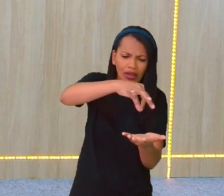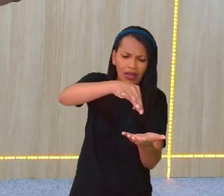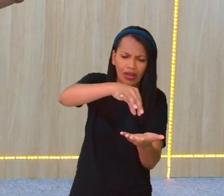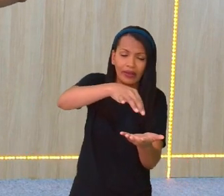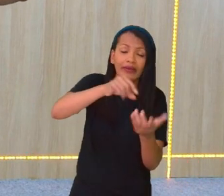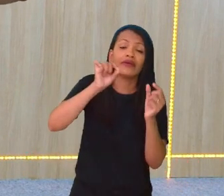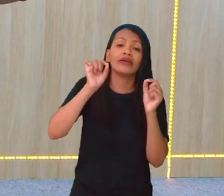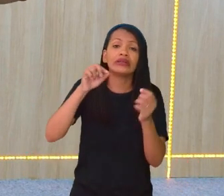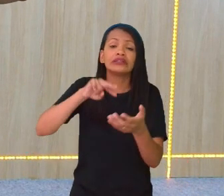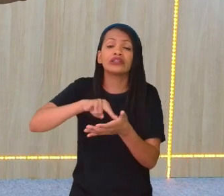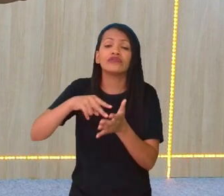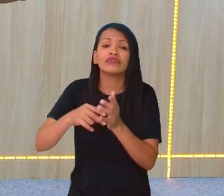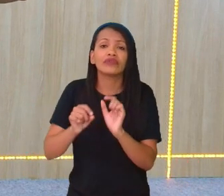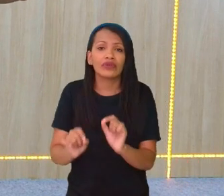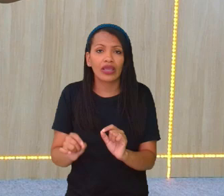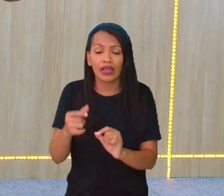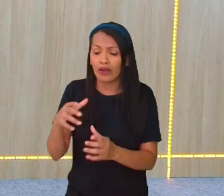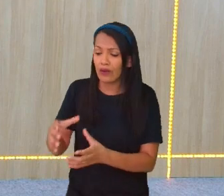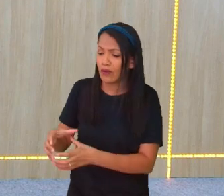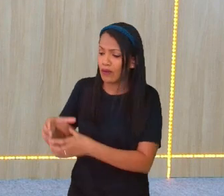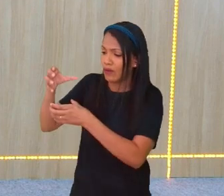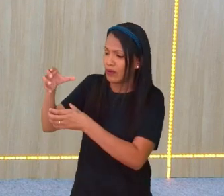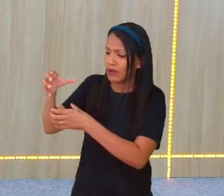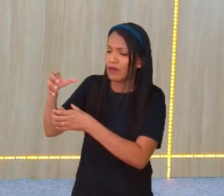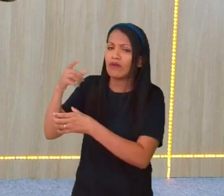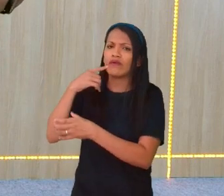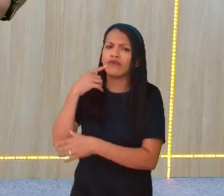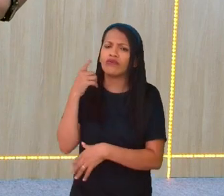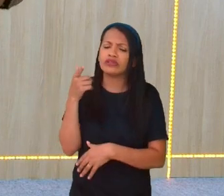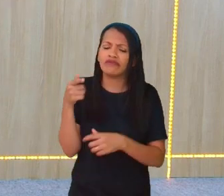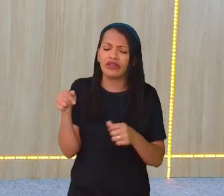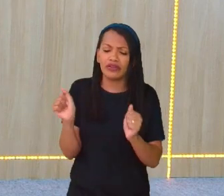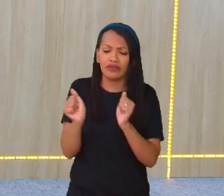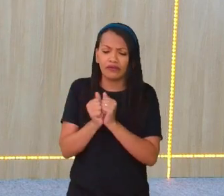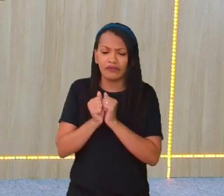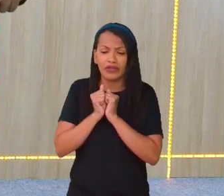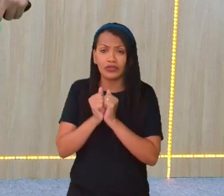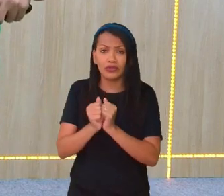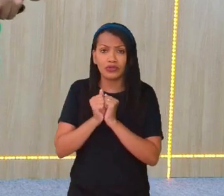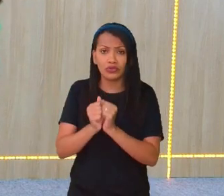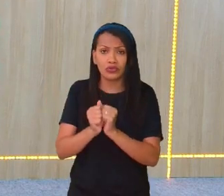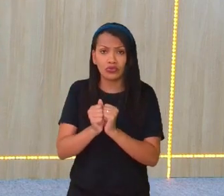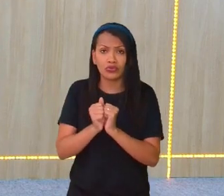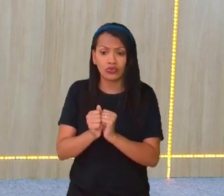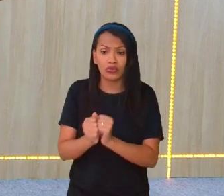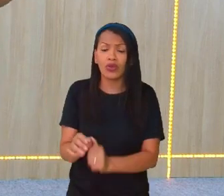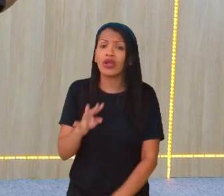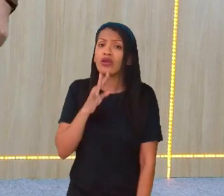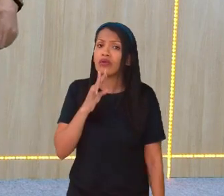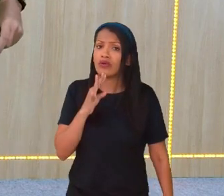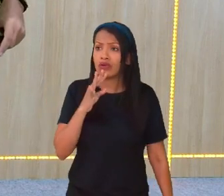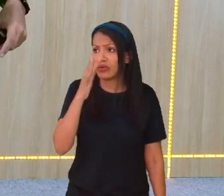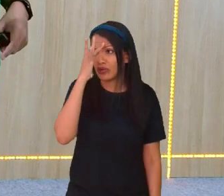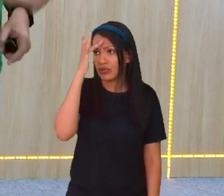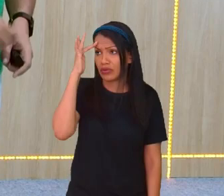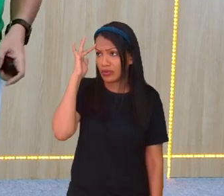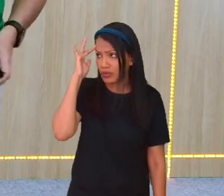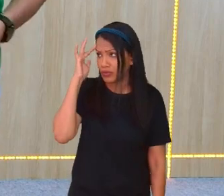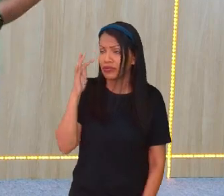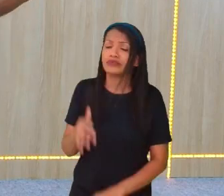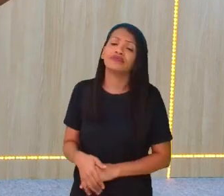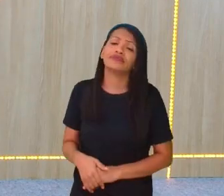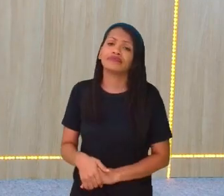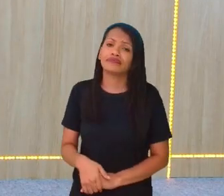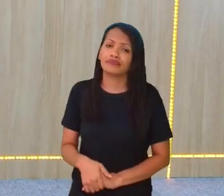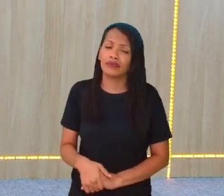dia a dia, né? Então você vai levar um tempo para conviver com essa pessoa e conhecer essa pessoa. Mas você ia falar um negócio Foi aí.